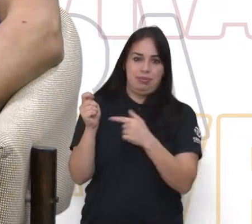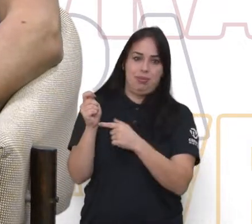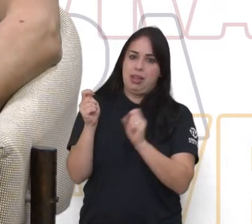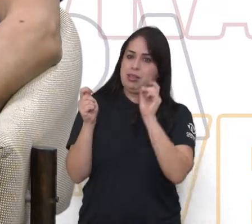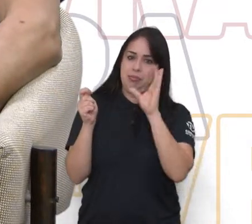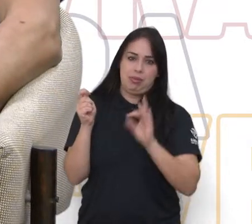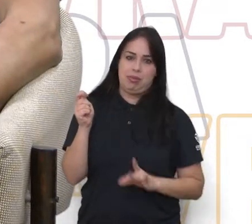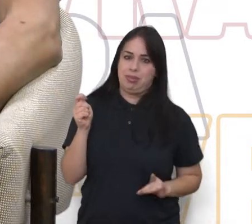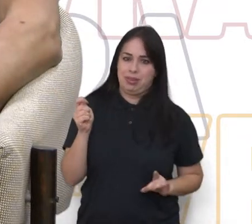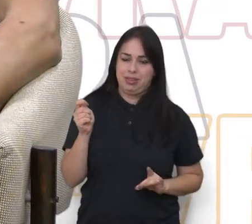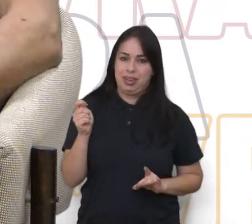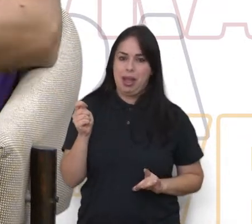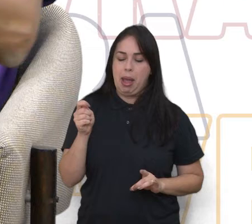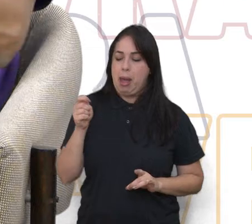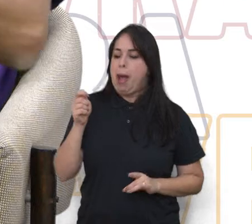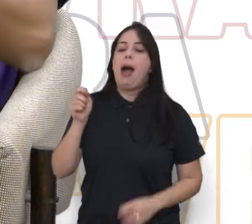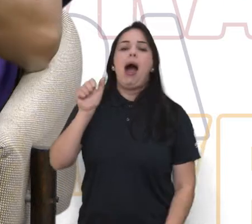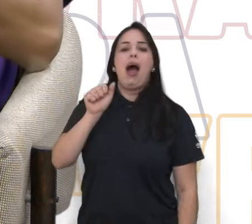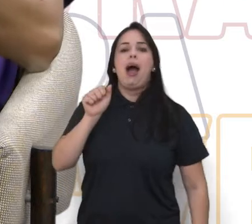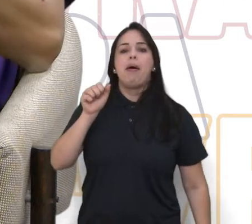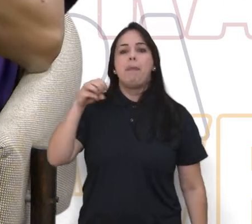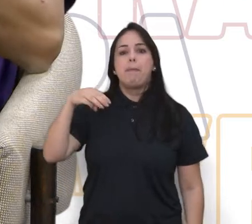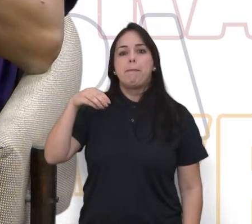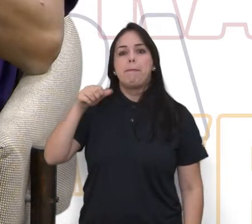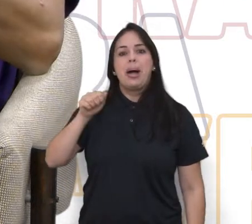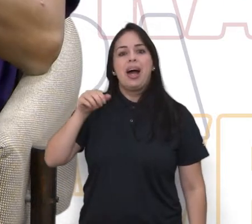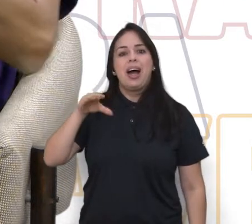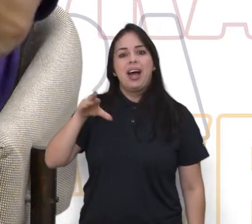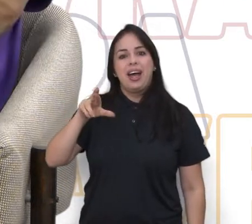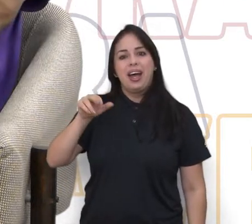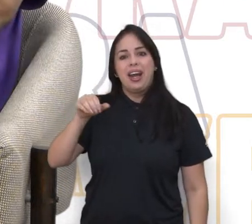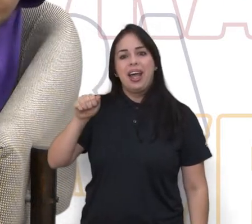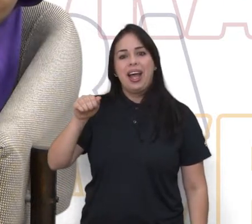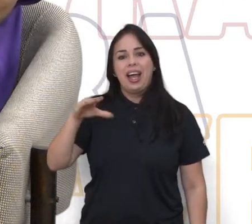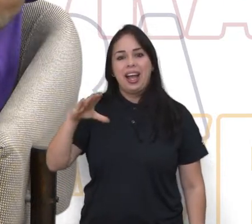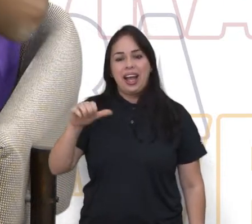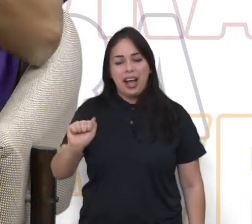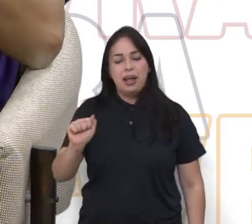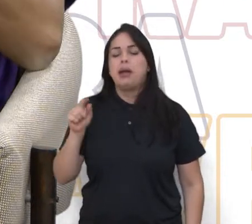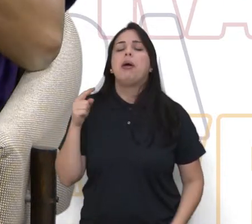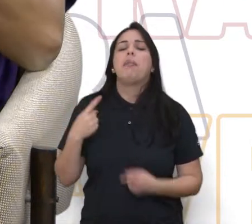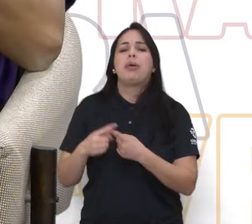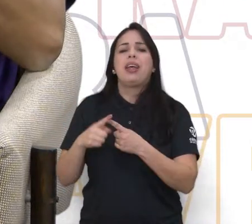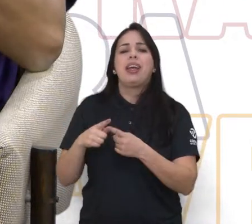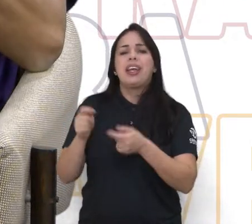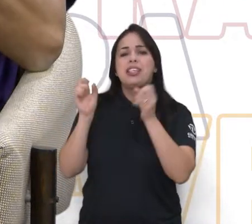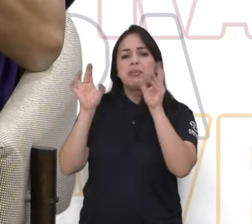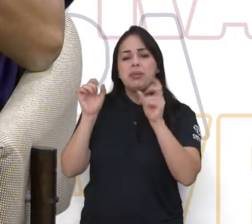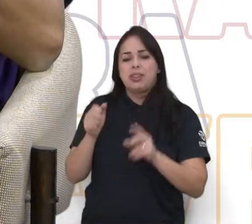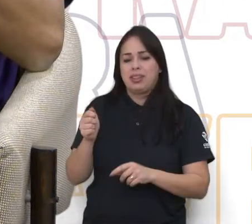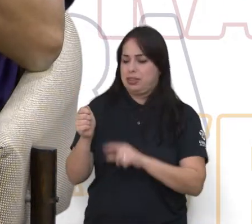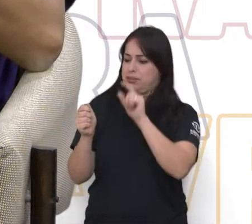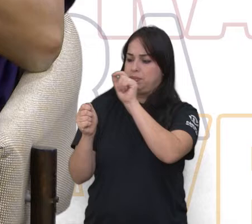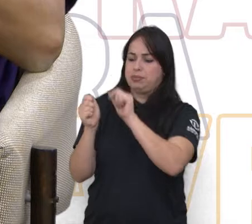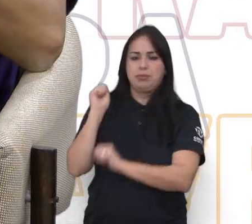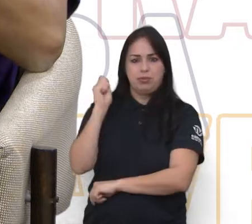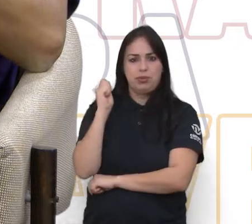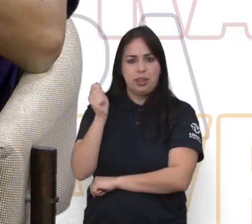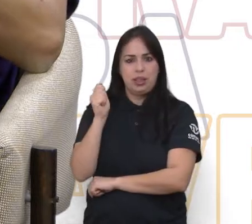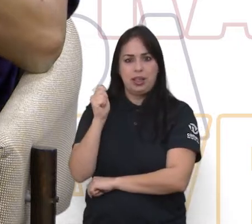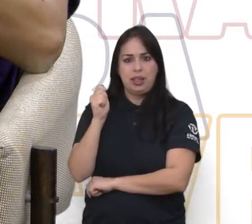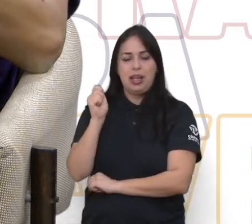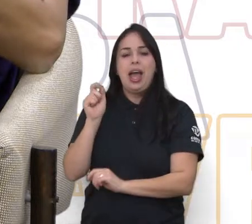especial, que ele é a maraca, né? A maraca. Por que eu falo que é especial? Porque a maraca, ela traz o contexto histórico